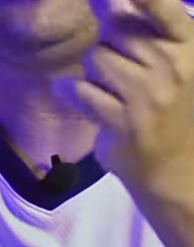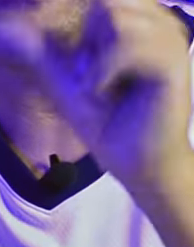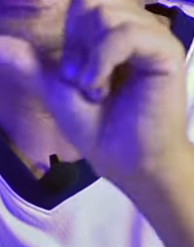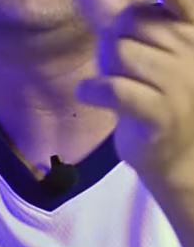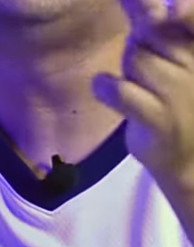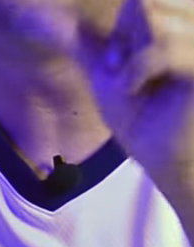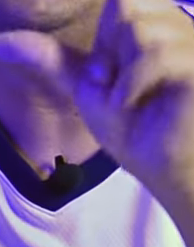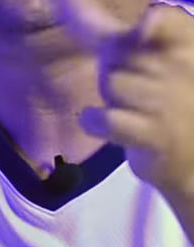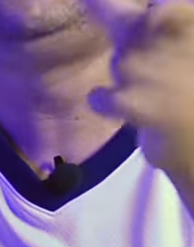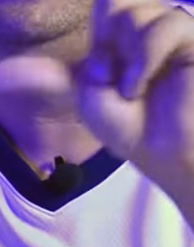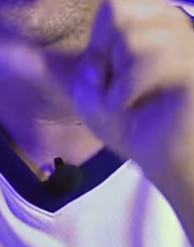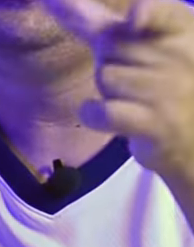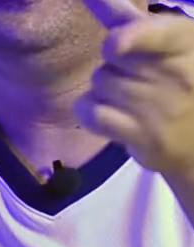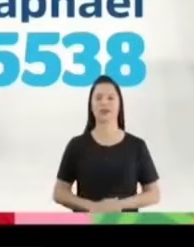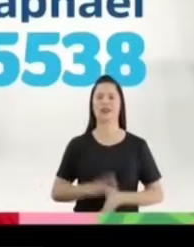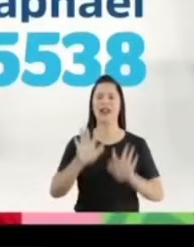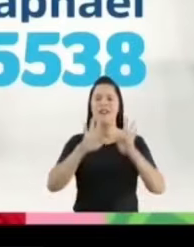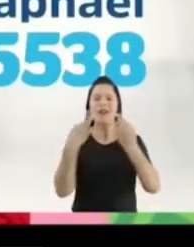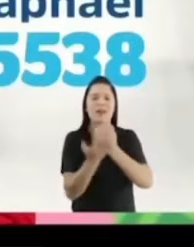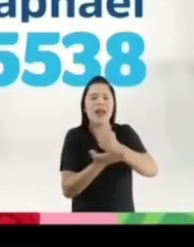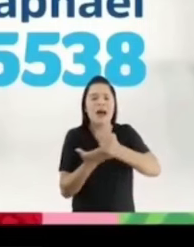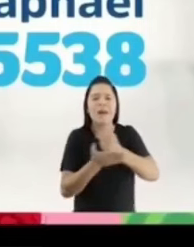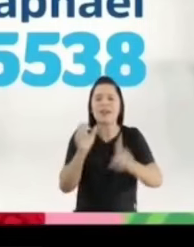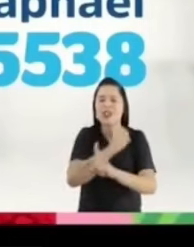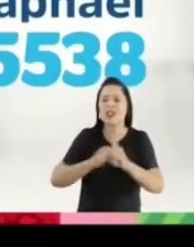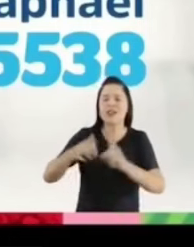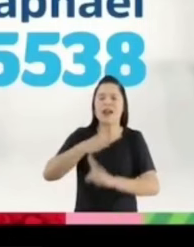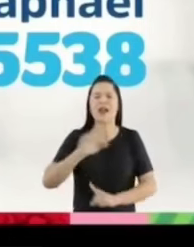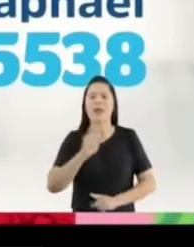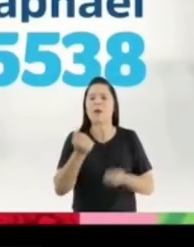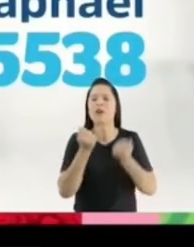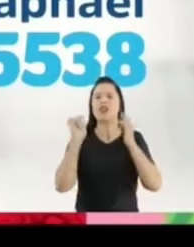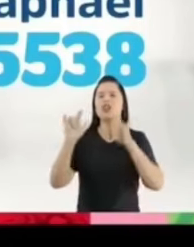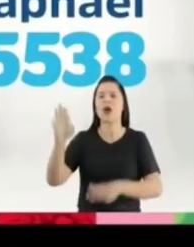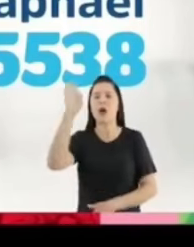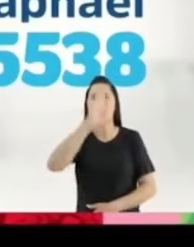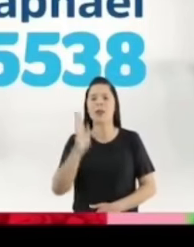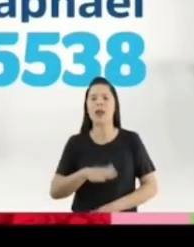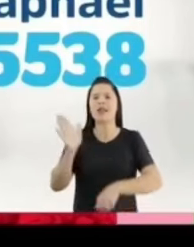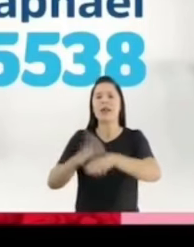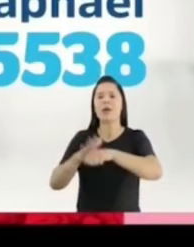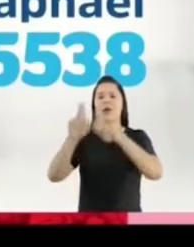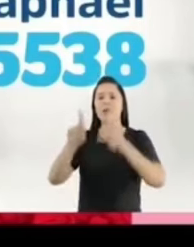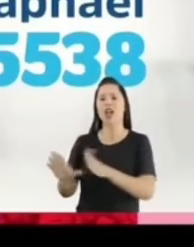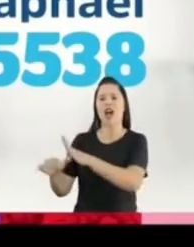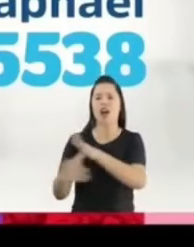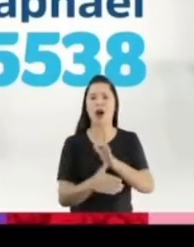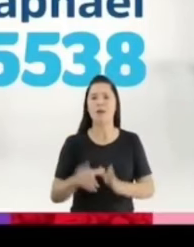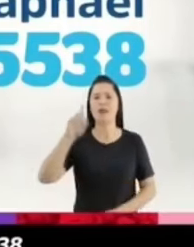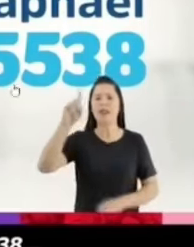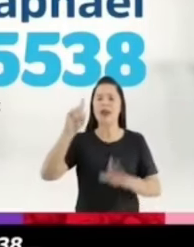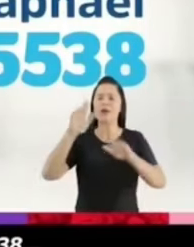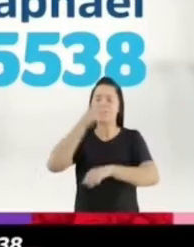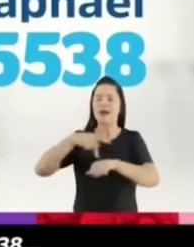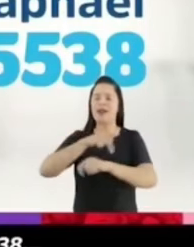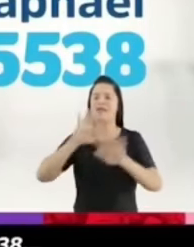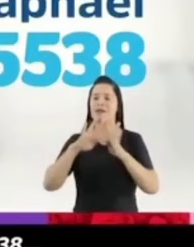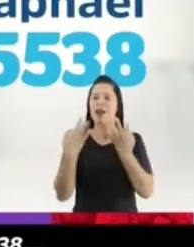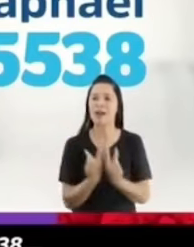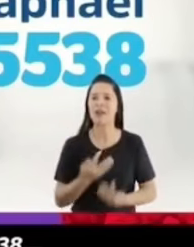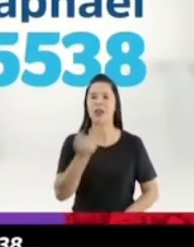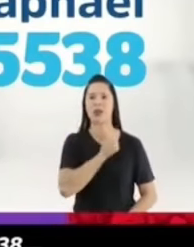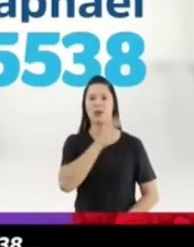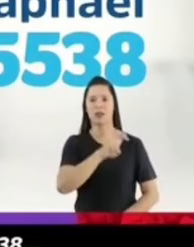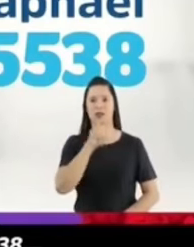bom pra cacete. Família é a base da sociedade. Brasil, na mão dos corruptos. Deus, pátria, família. Carlos Rafael da Direita